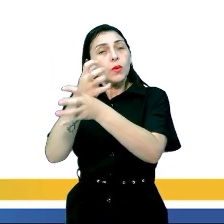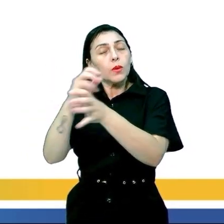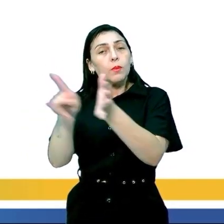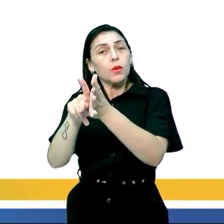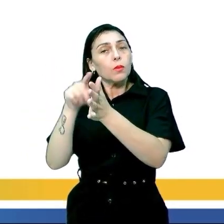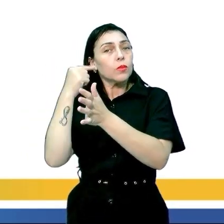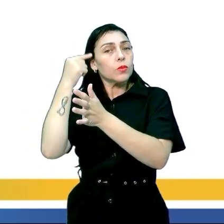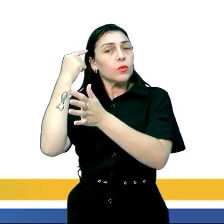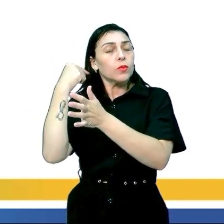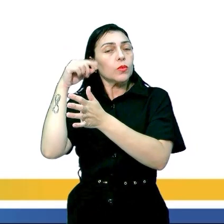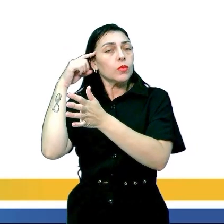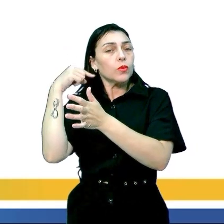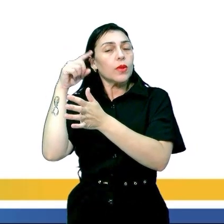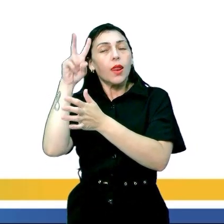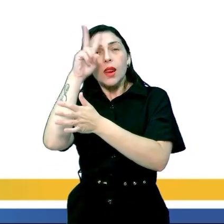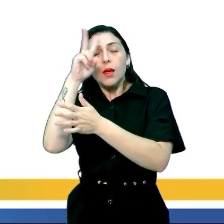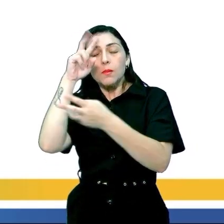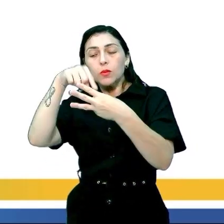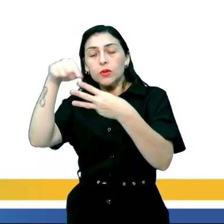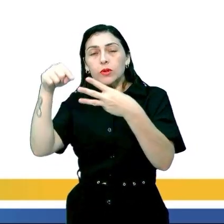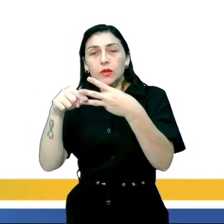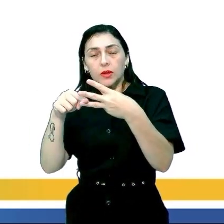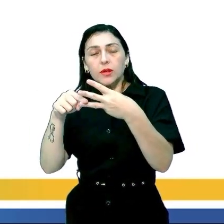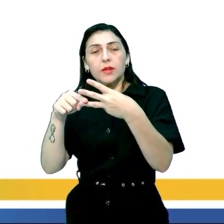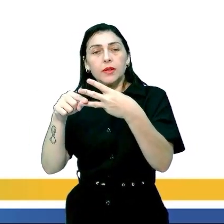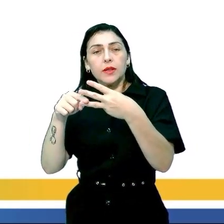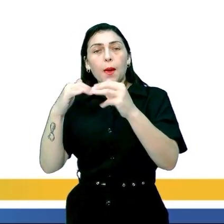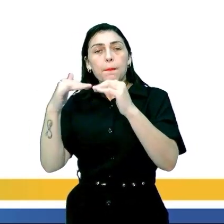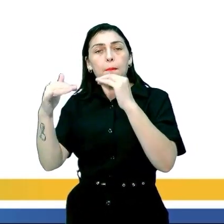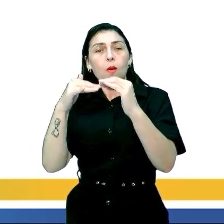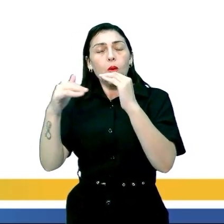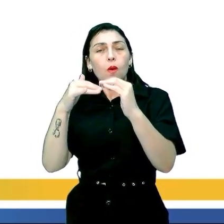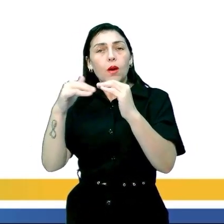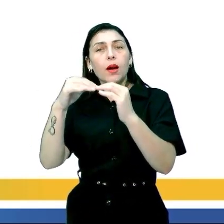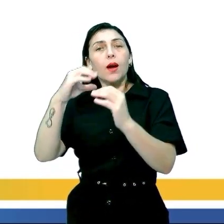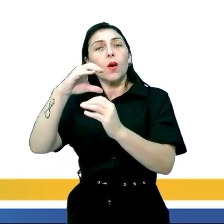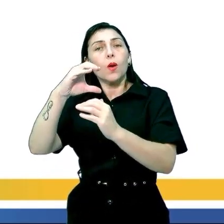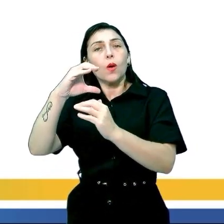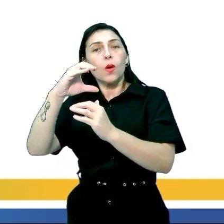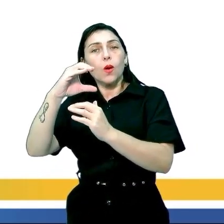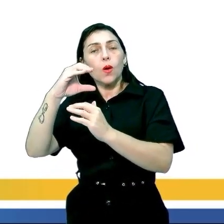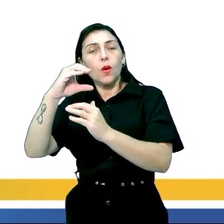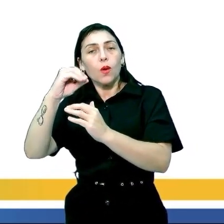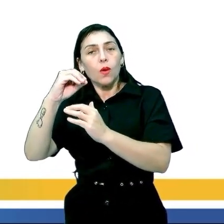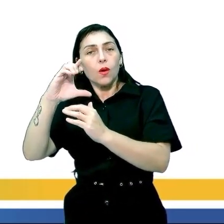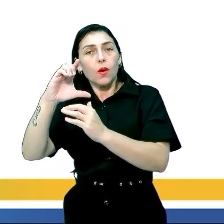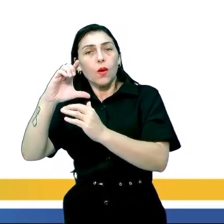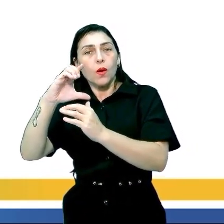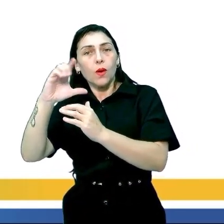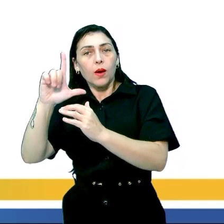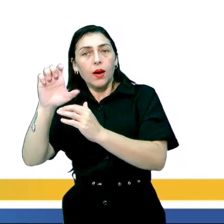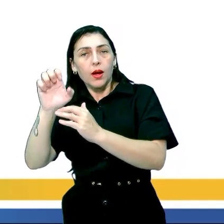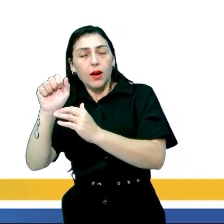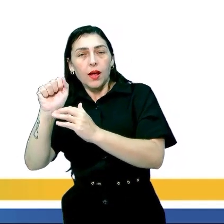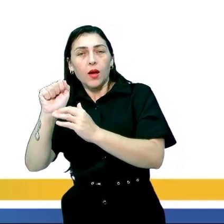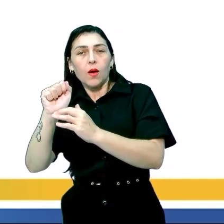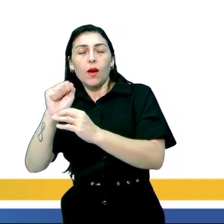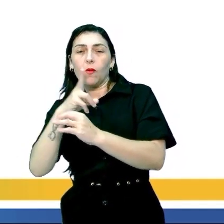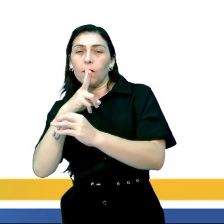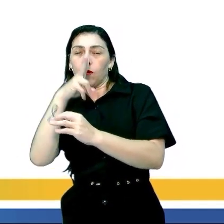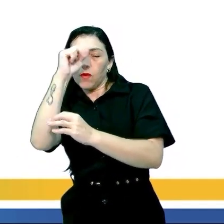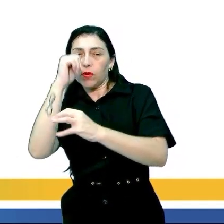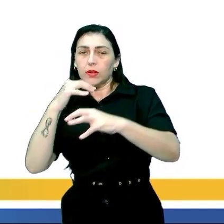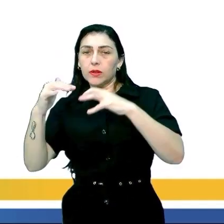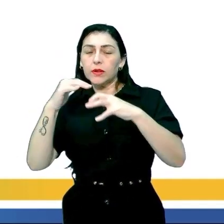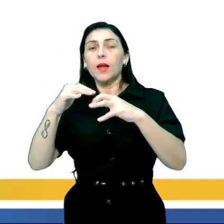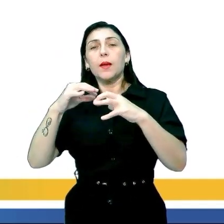ouvido, né? Lembra lá dos 3 ossinhos? Que se move e pressiona a cóclea. Com a força da pressão, a